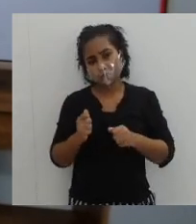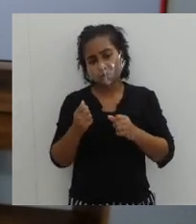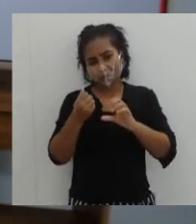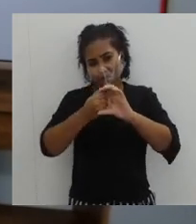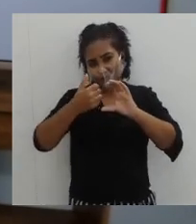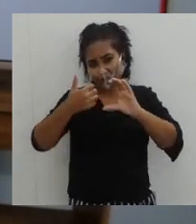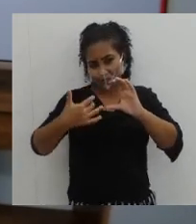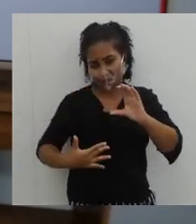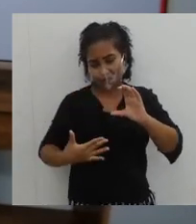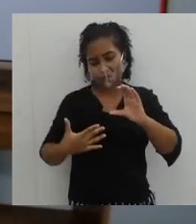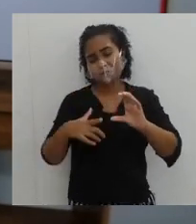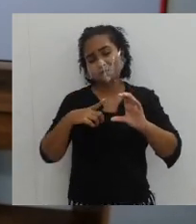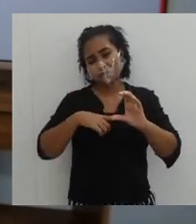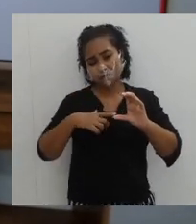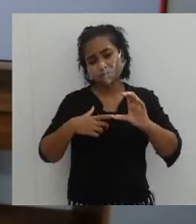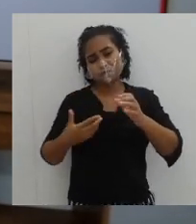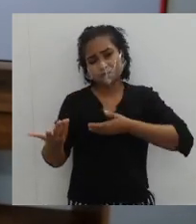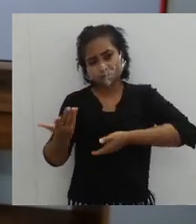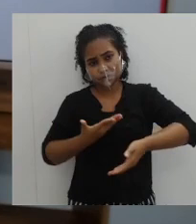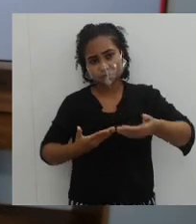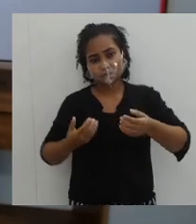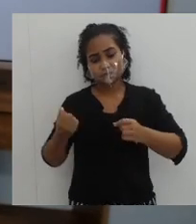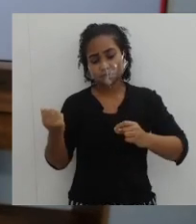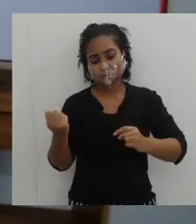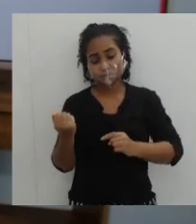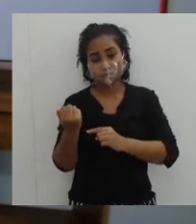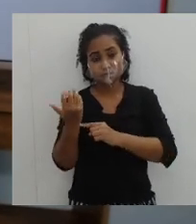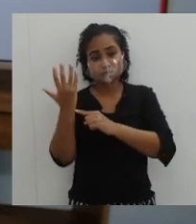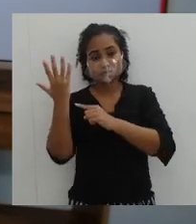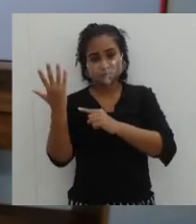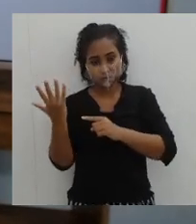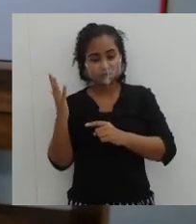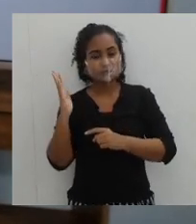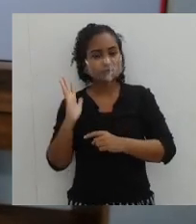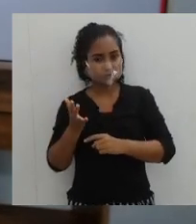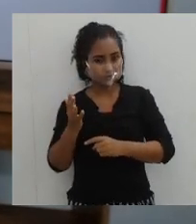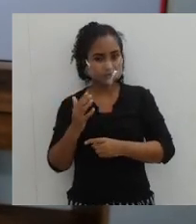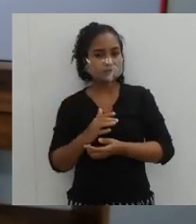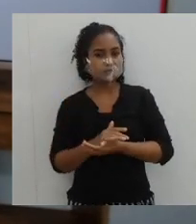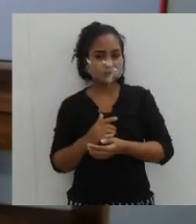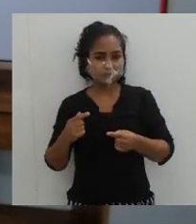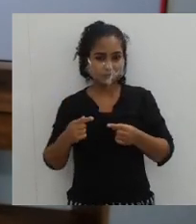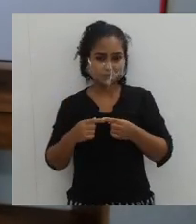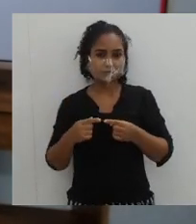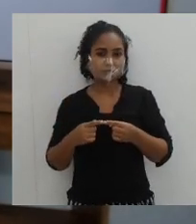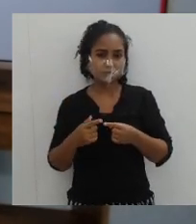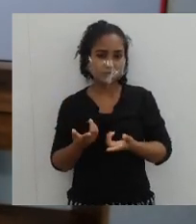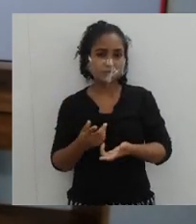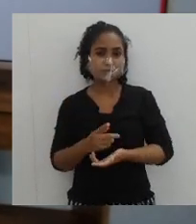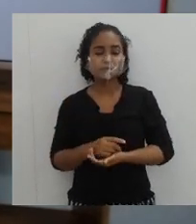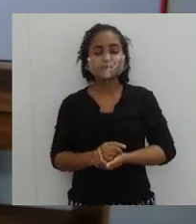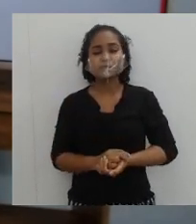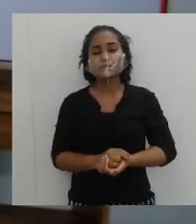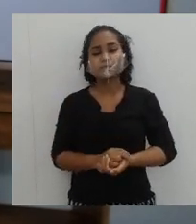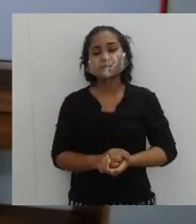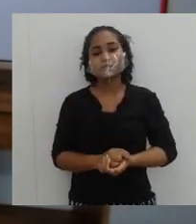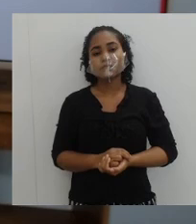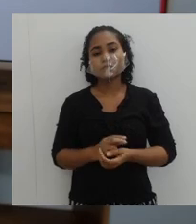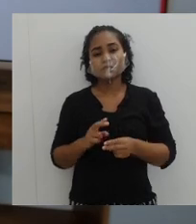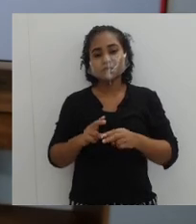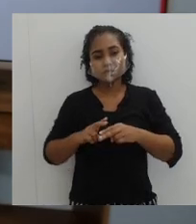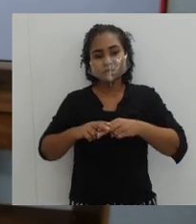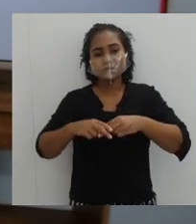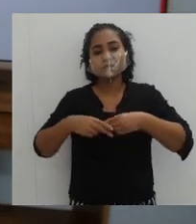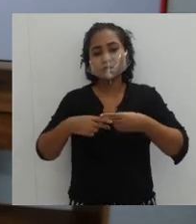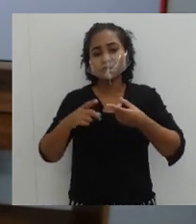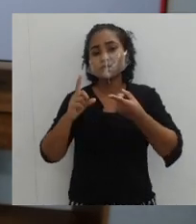doença parasitária ela envolve os aspectos biológicos, né, que está associado ao causador, né? As